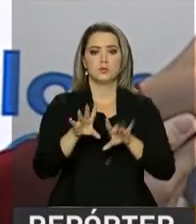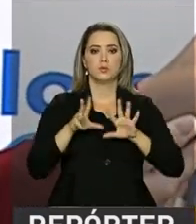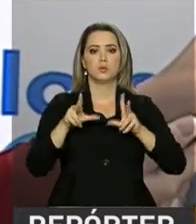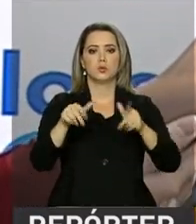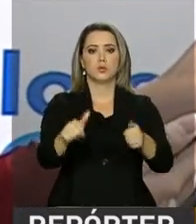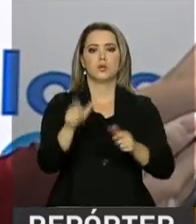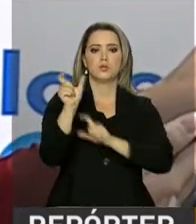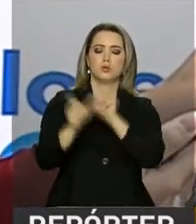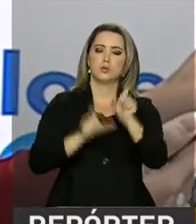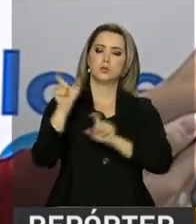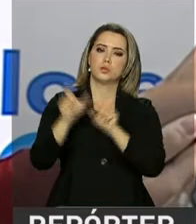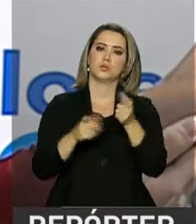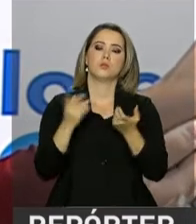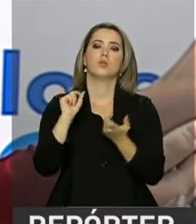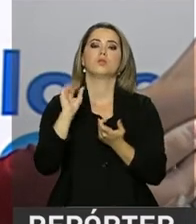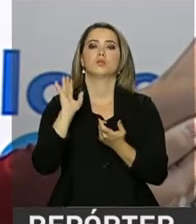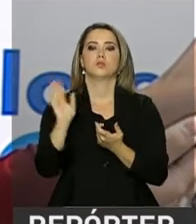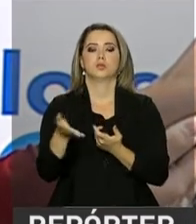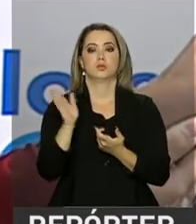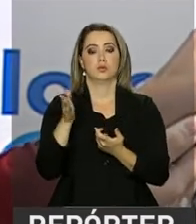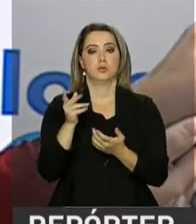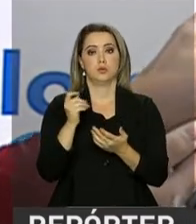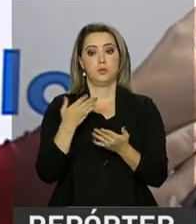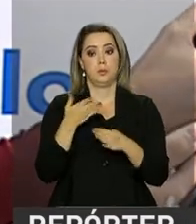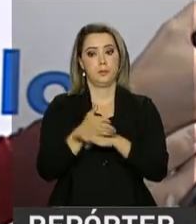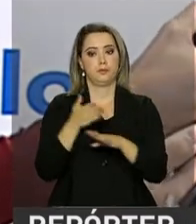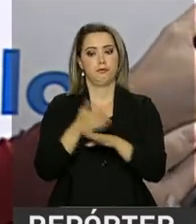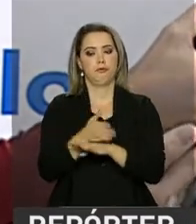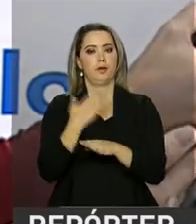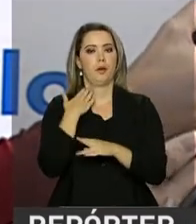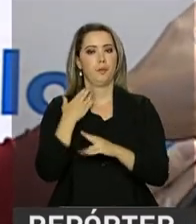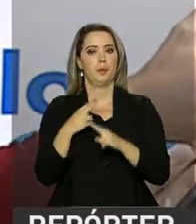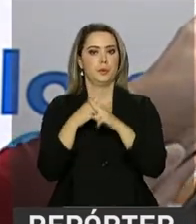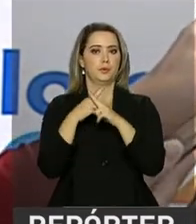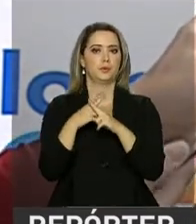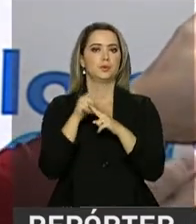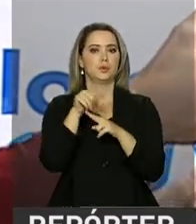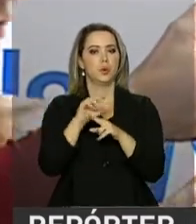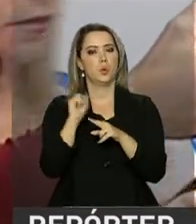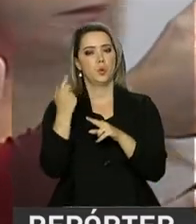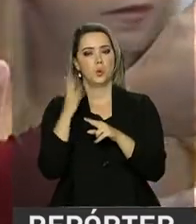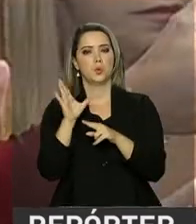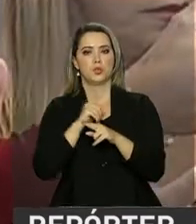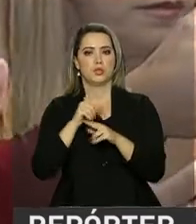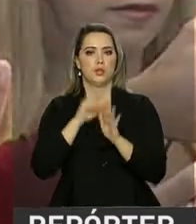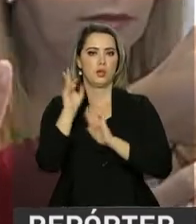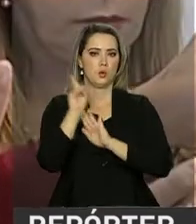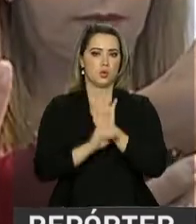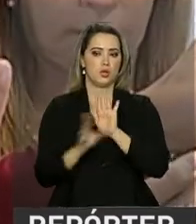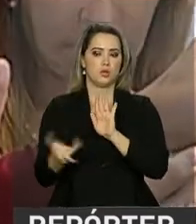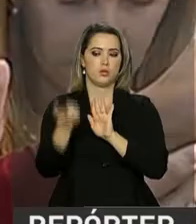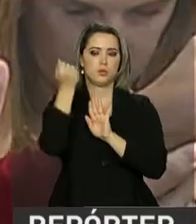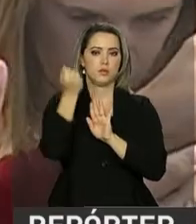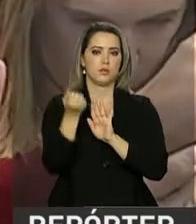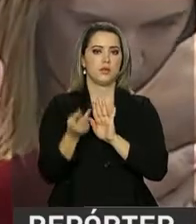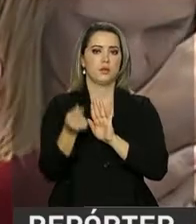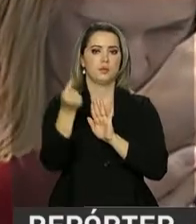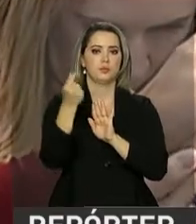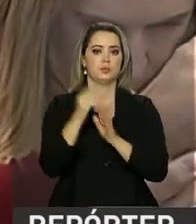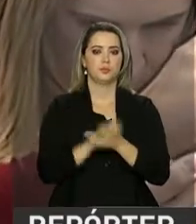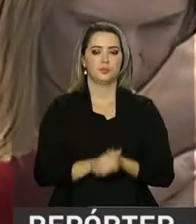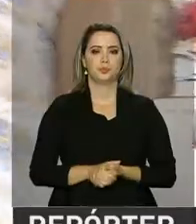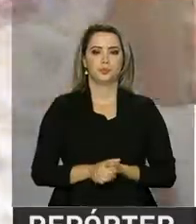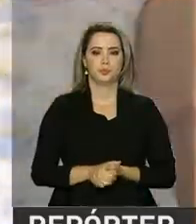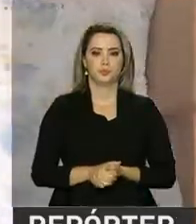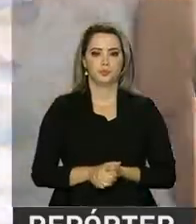totalidade quase a totalidade dos trabalhadores comparece a uma agência da caixa ou já têm direito a sacar as suas contas relativas